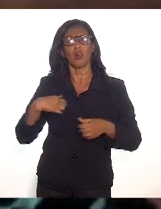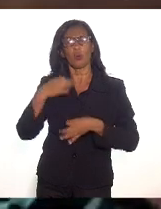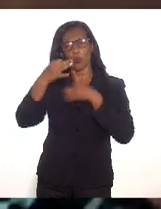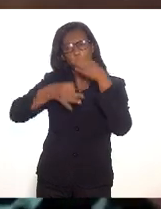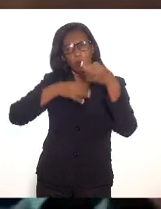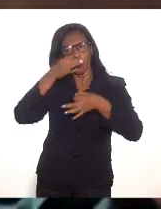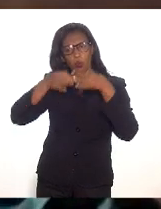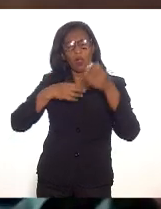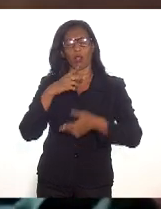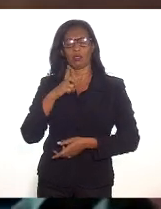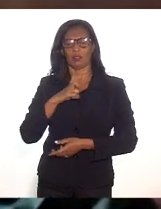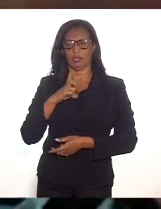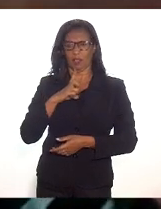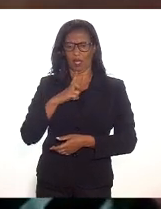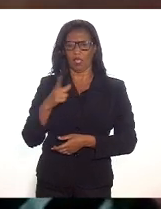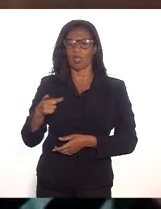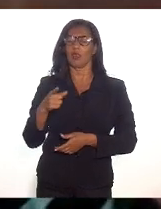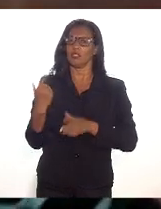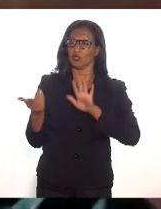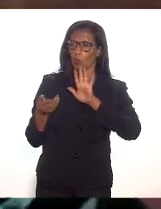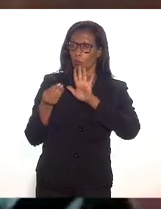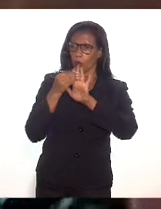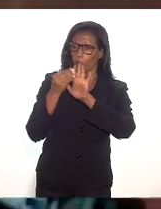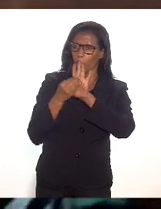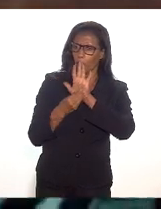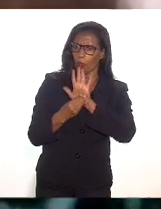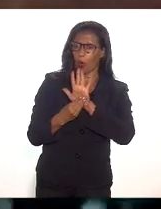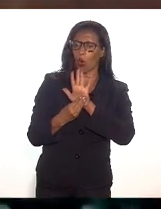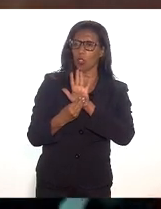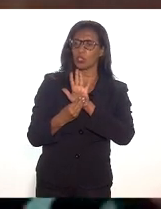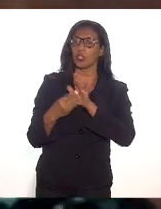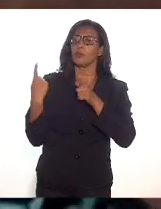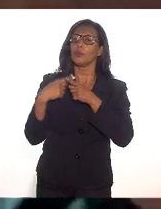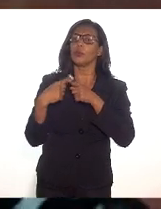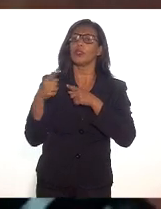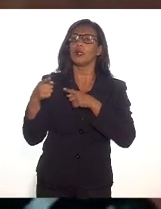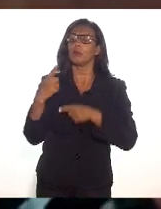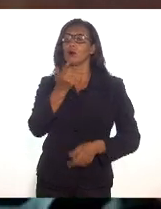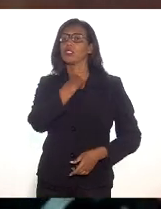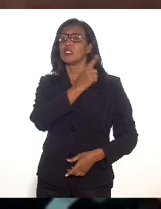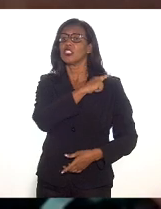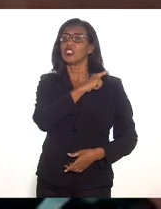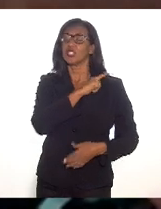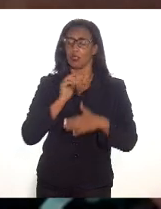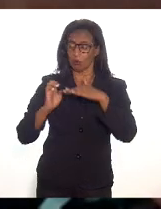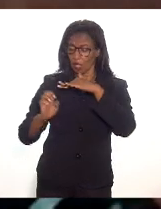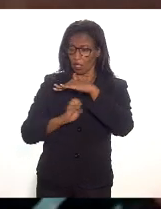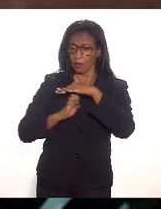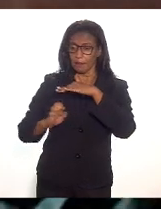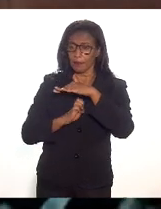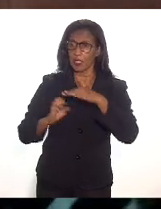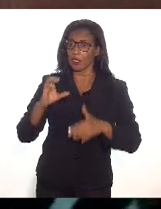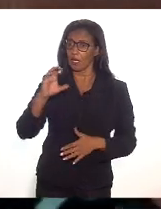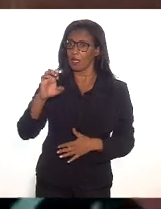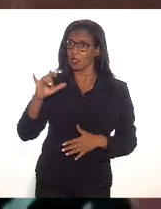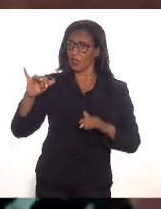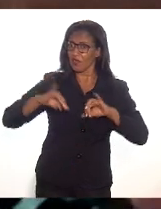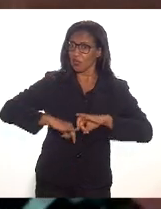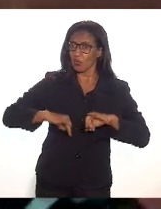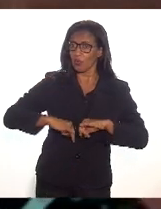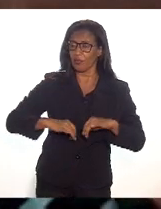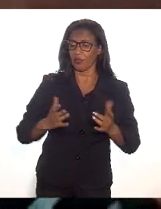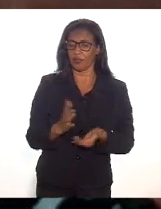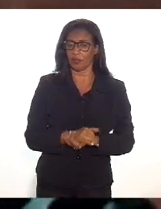E essas contradições estão postas por conta das gestões que a empresa veio sofrendo, e essa é